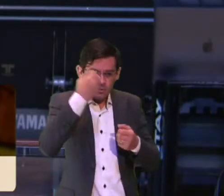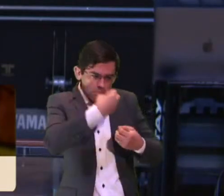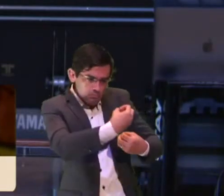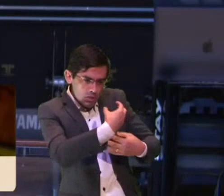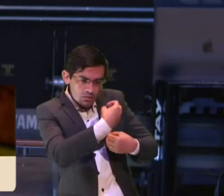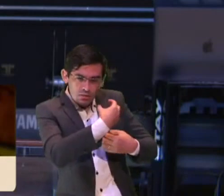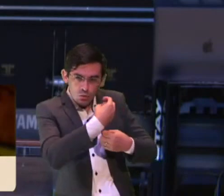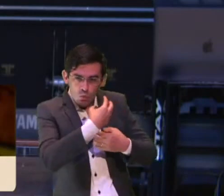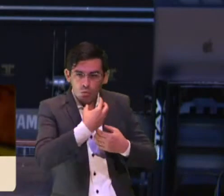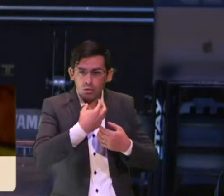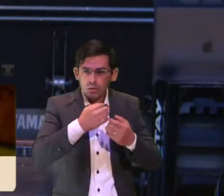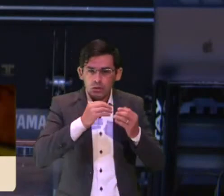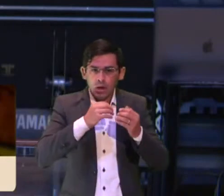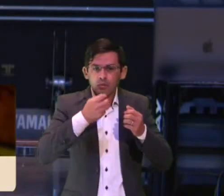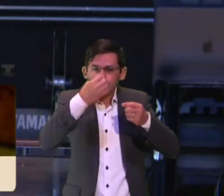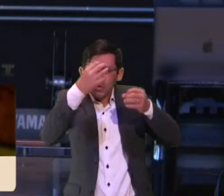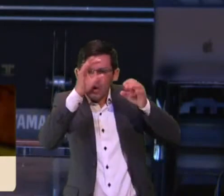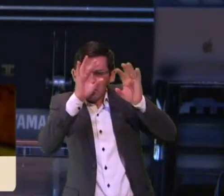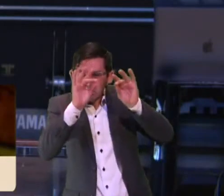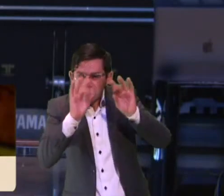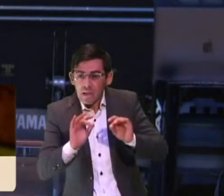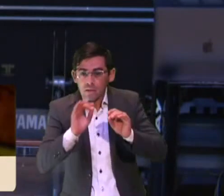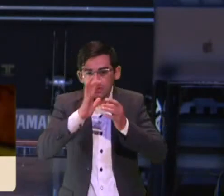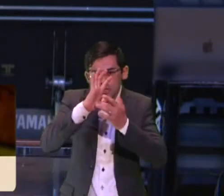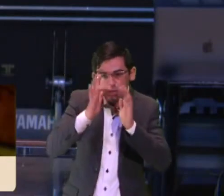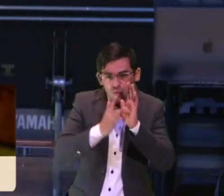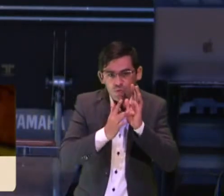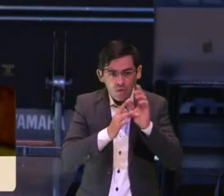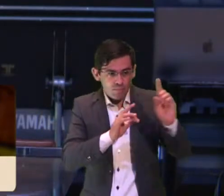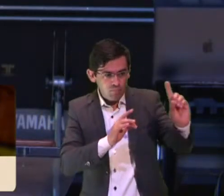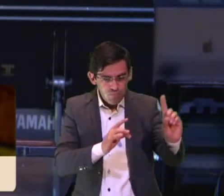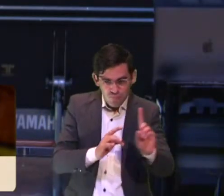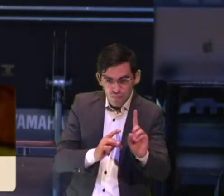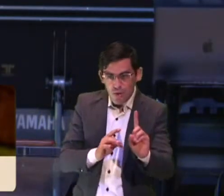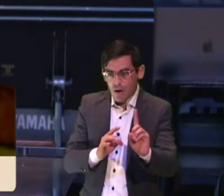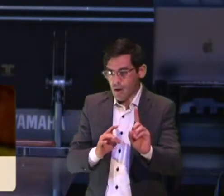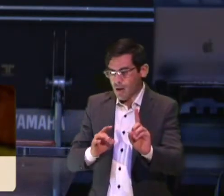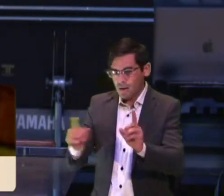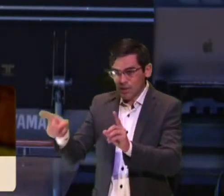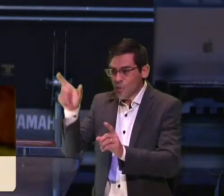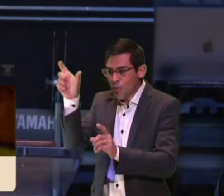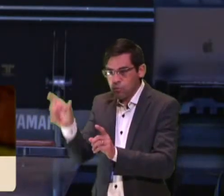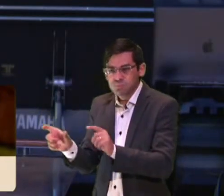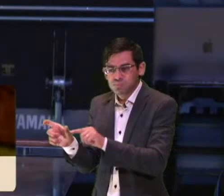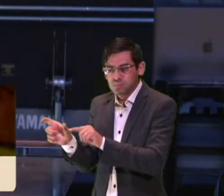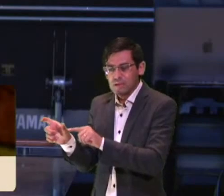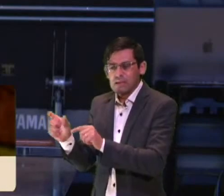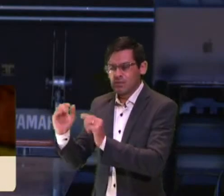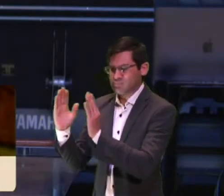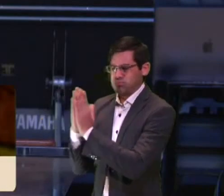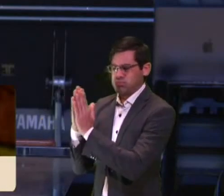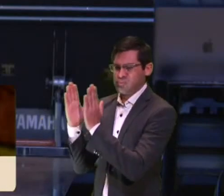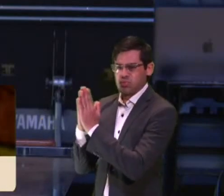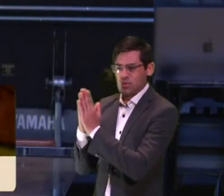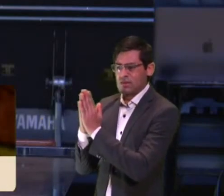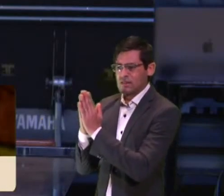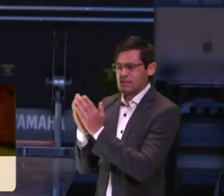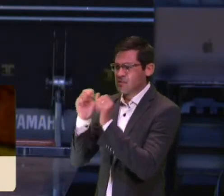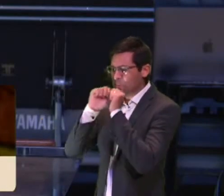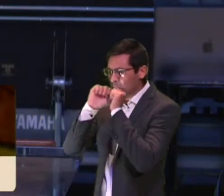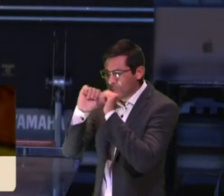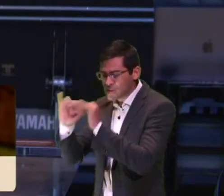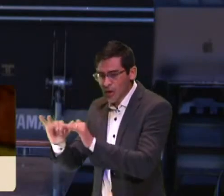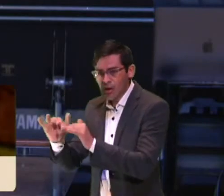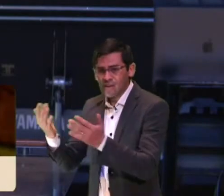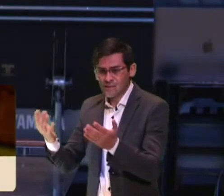ele começou a descrever Jesus. E ele falou: olha, Jesus apareceu para você. Aquele moço recebeu a oração e falou: ore pela minha família, minha